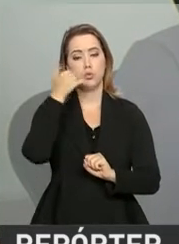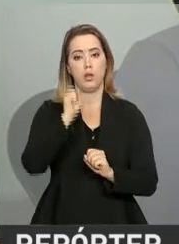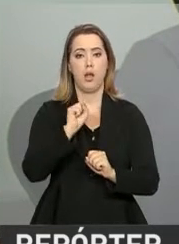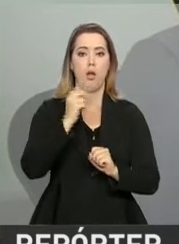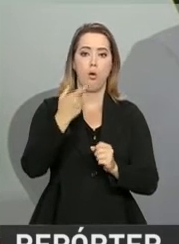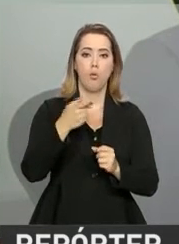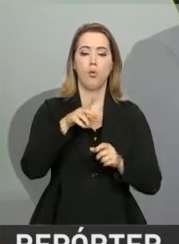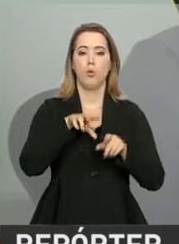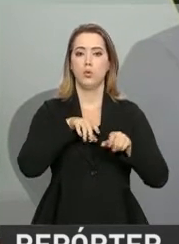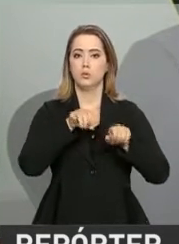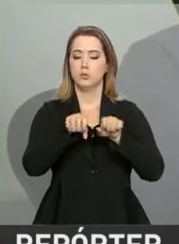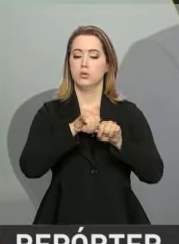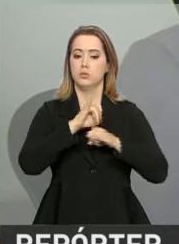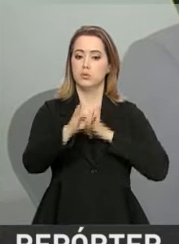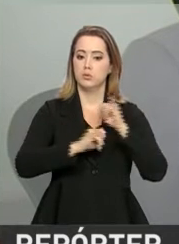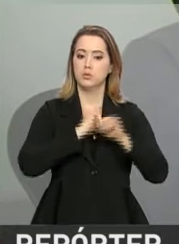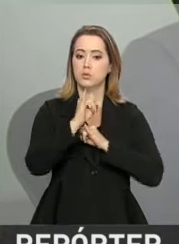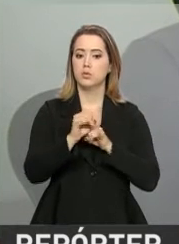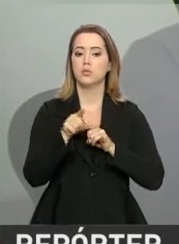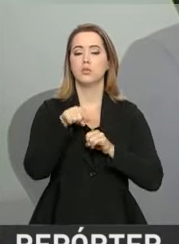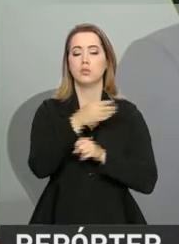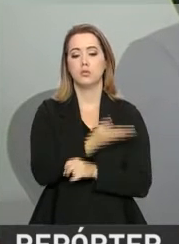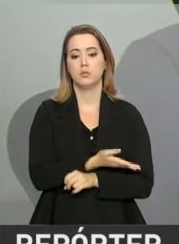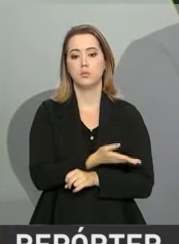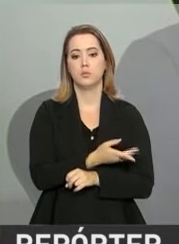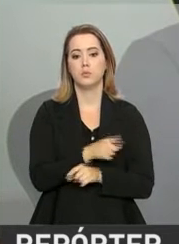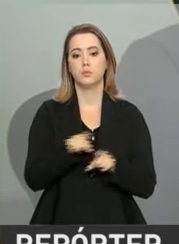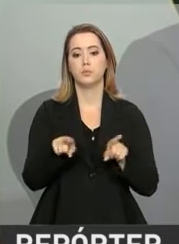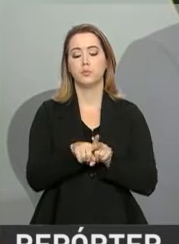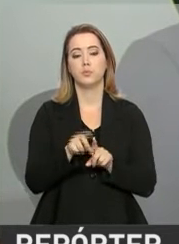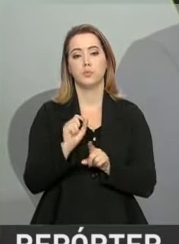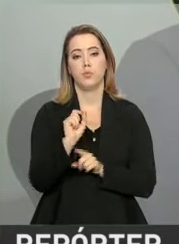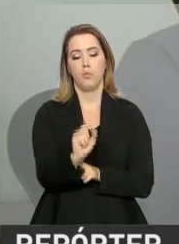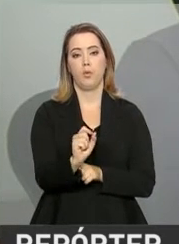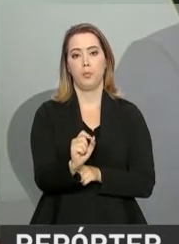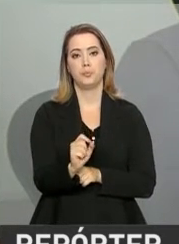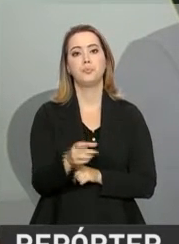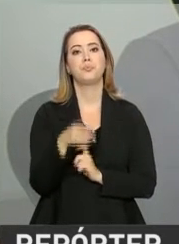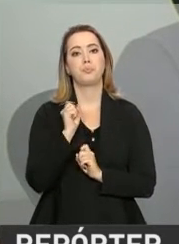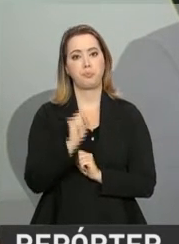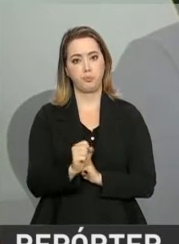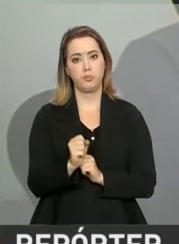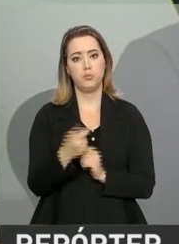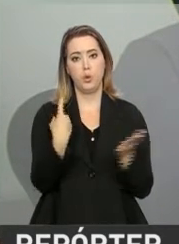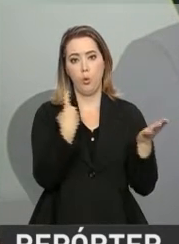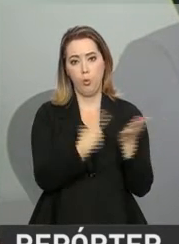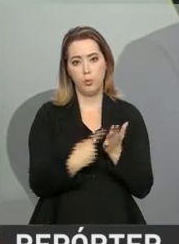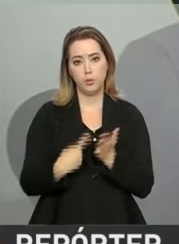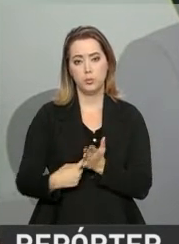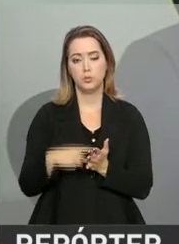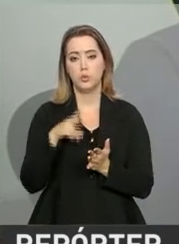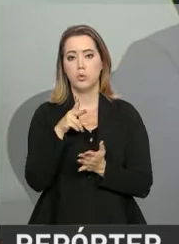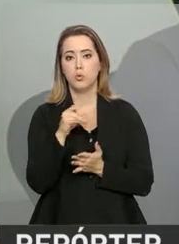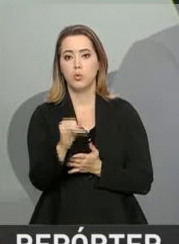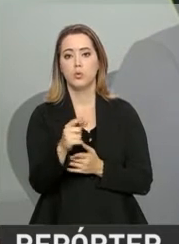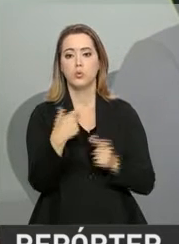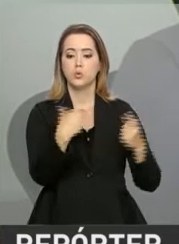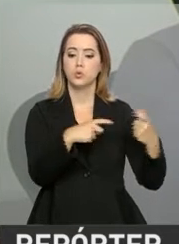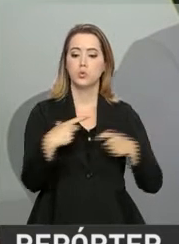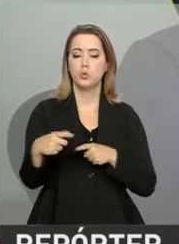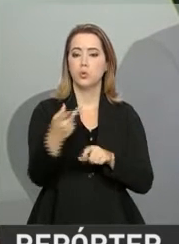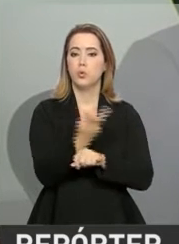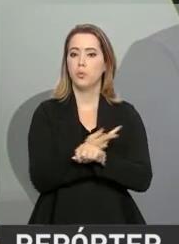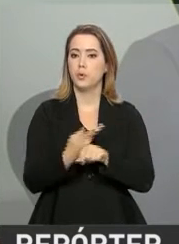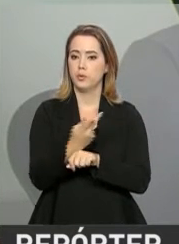do portal do Ministério do Trabalho, na internet, ou pelo telefone 158. Lá ele vai conseguir localizar o SINE